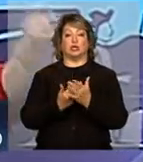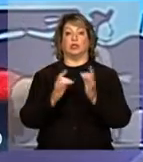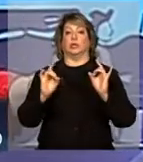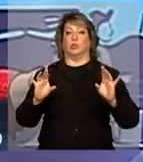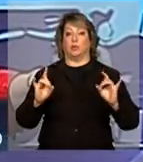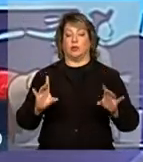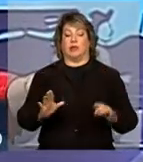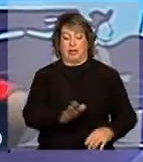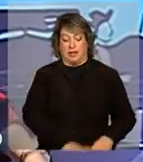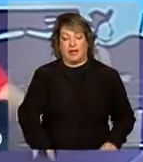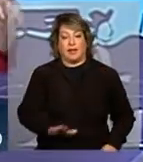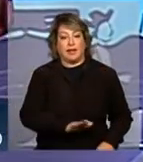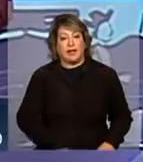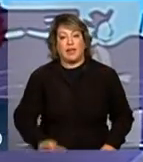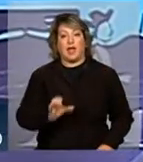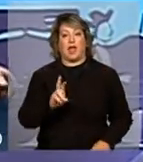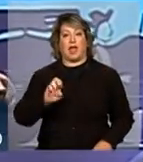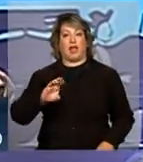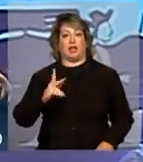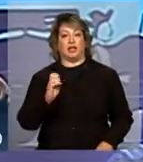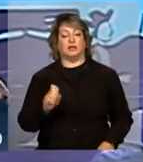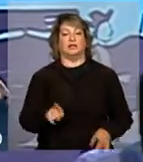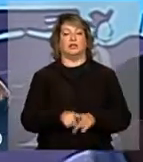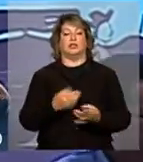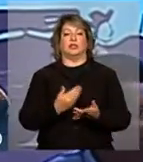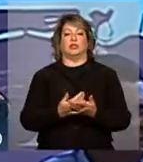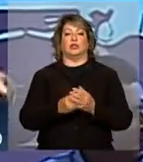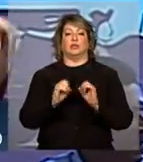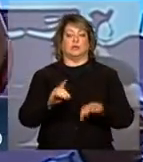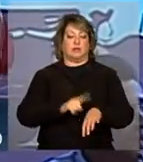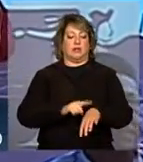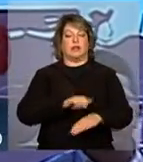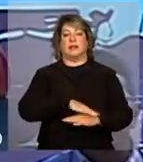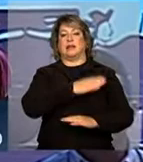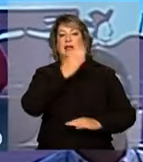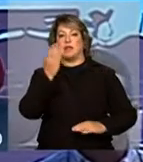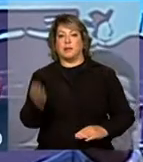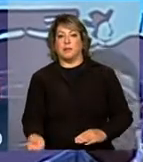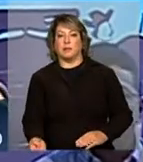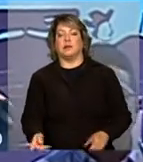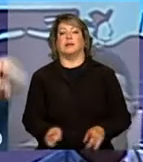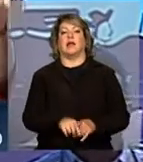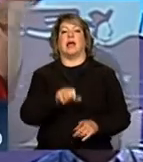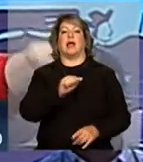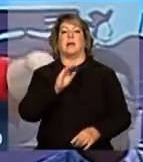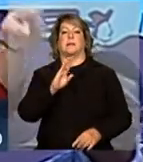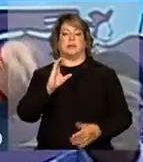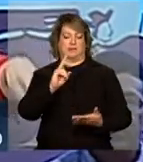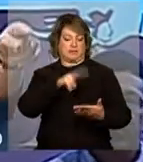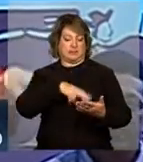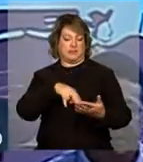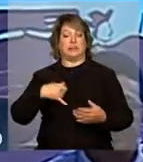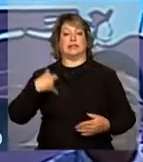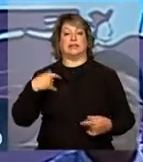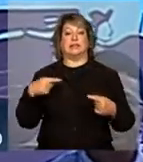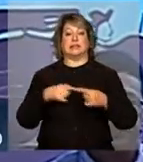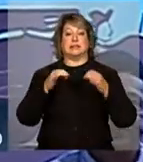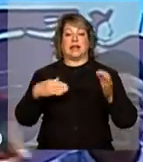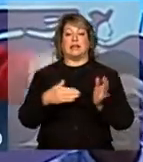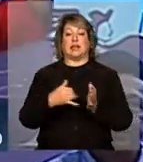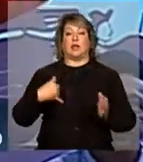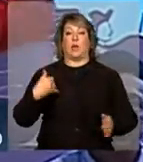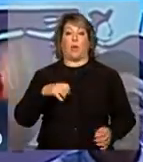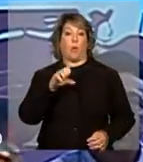de qualidade, creche, educação em tempo integral, e alfabetização na idade certa, até os